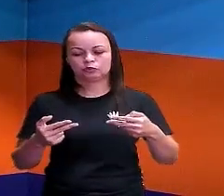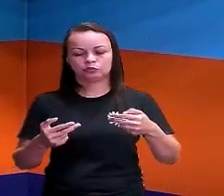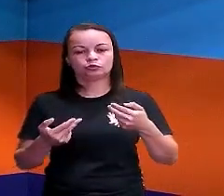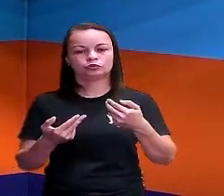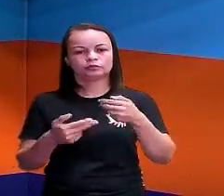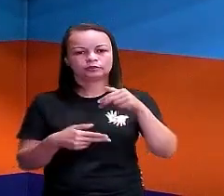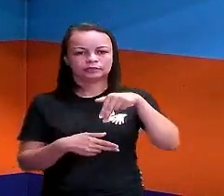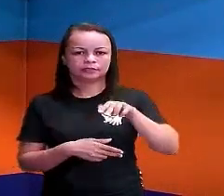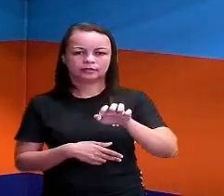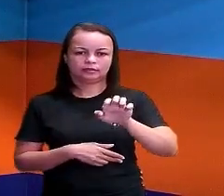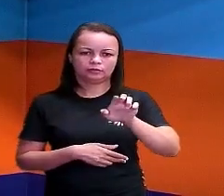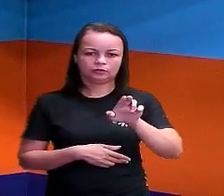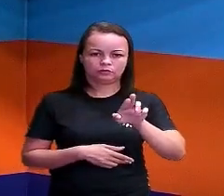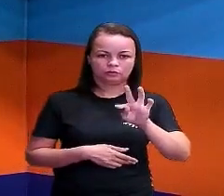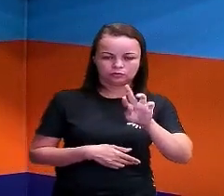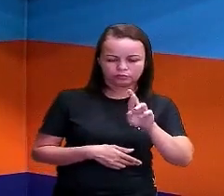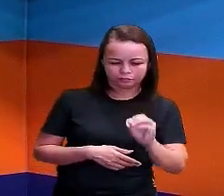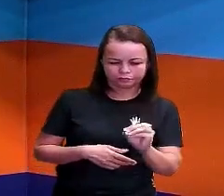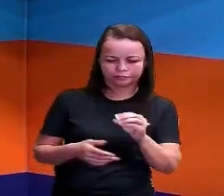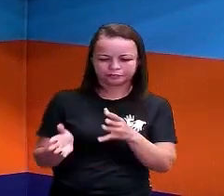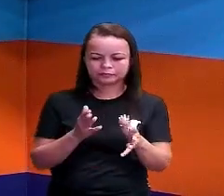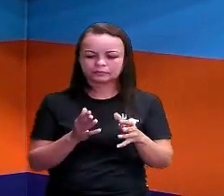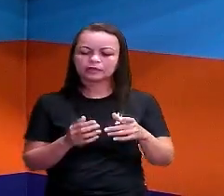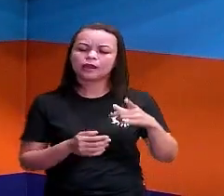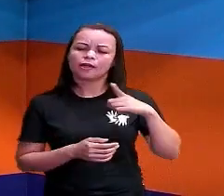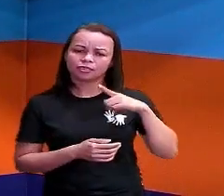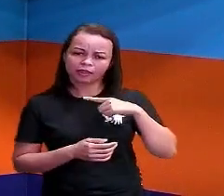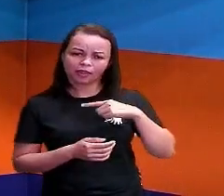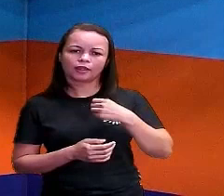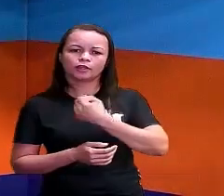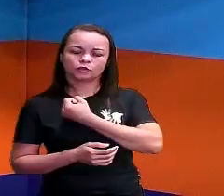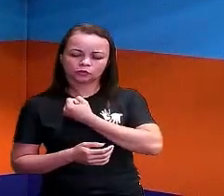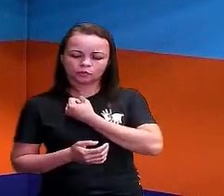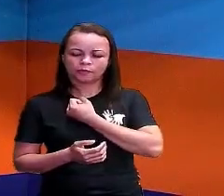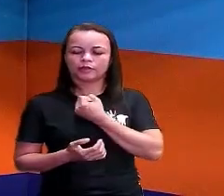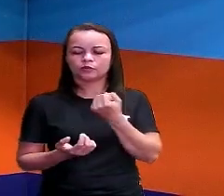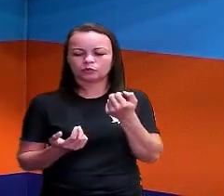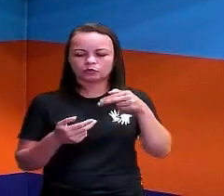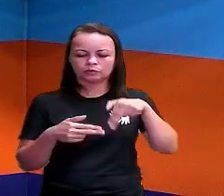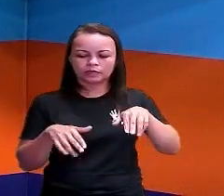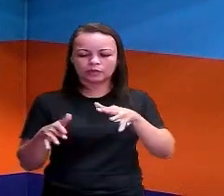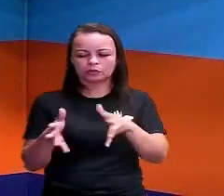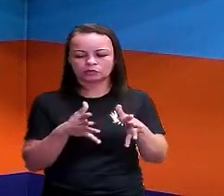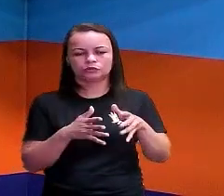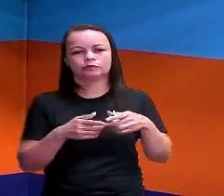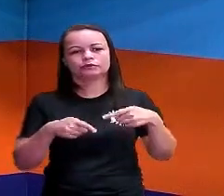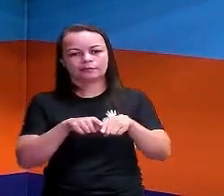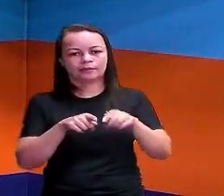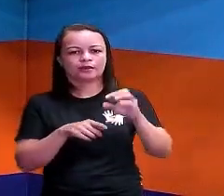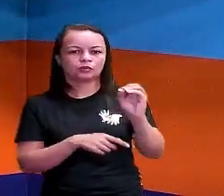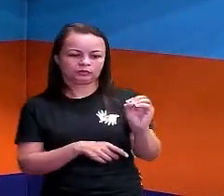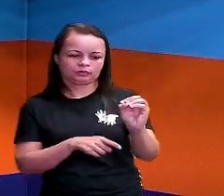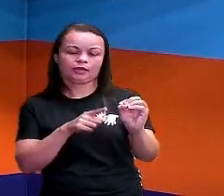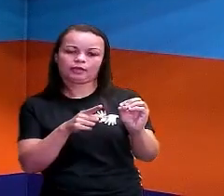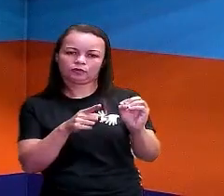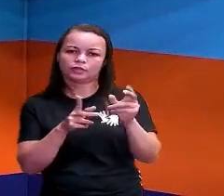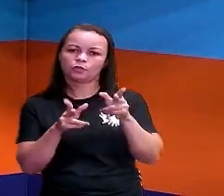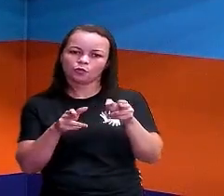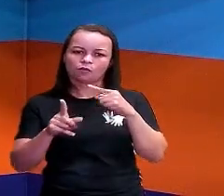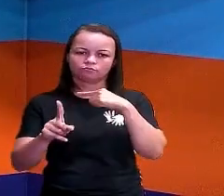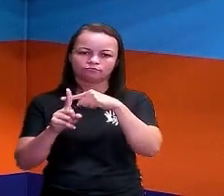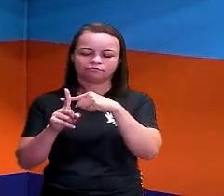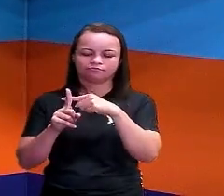existe o elemento neutro. Existe um elemento neutro na subtração, que também é o zero, assim como na adição.